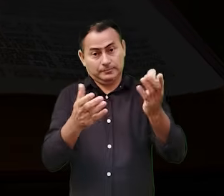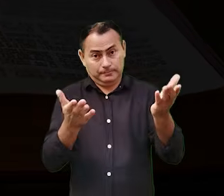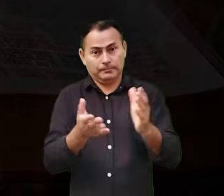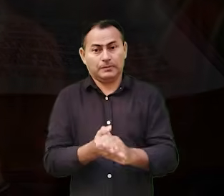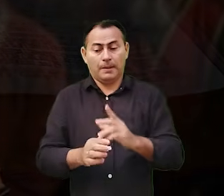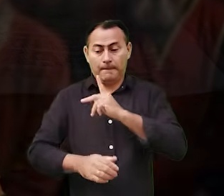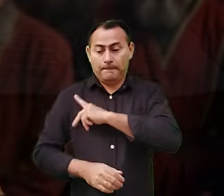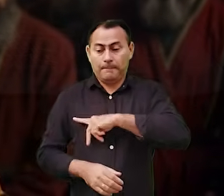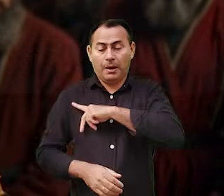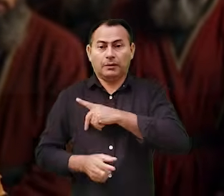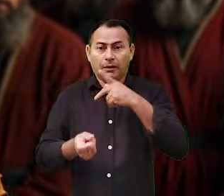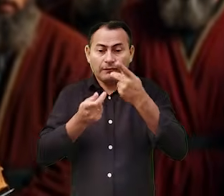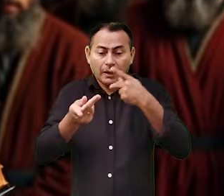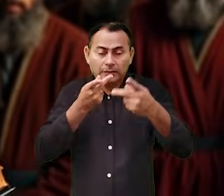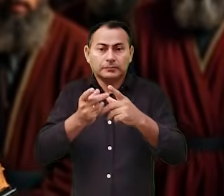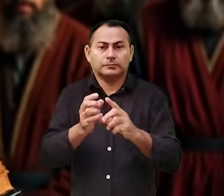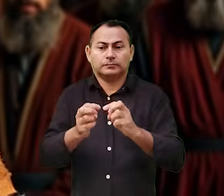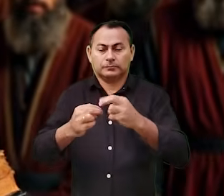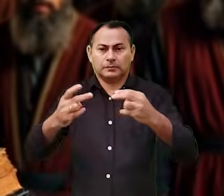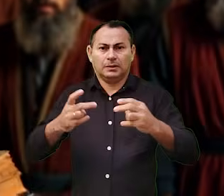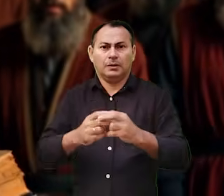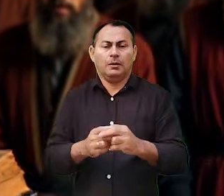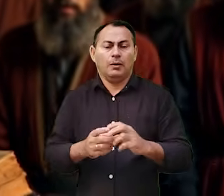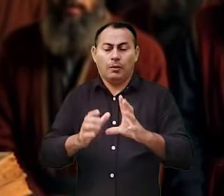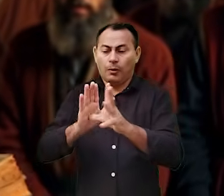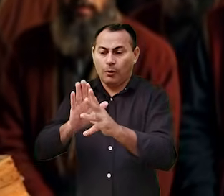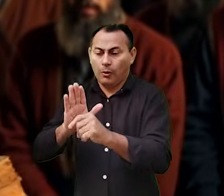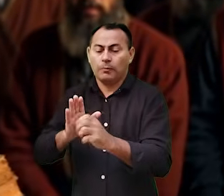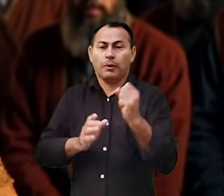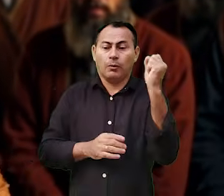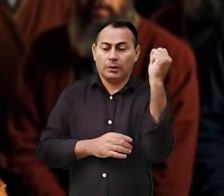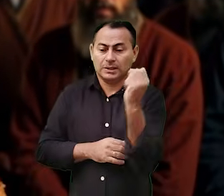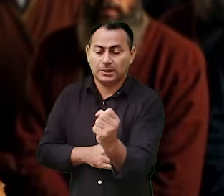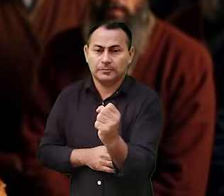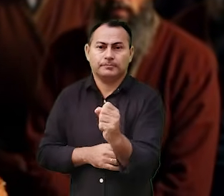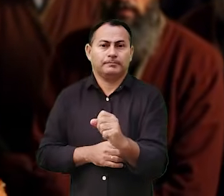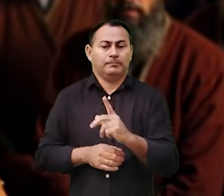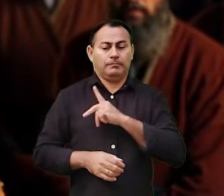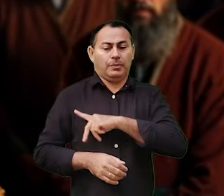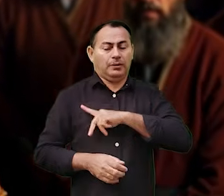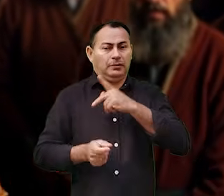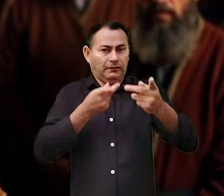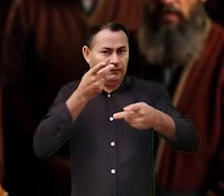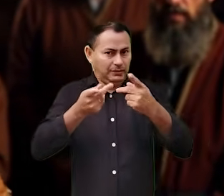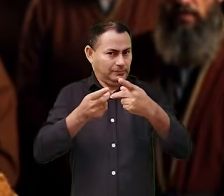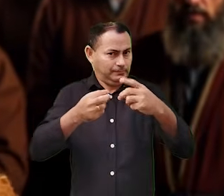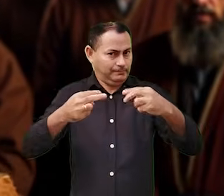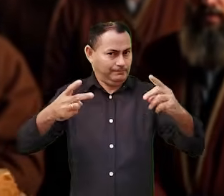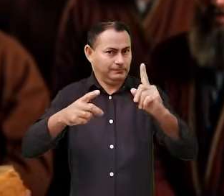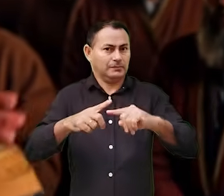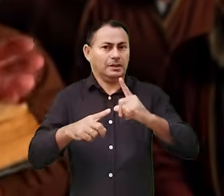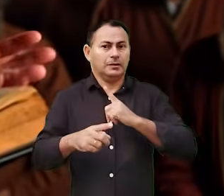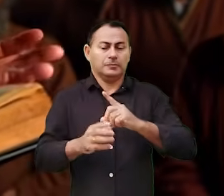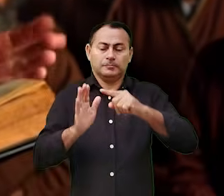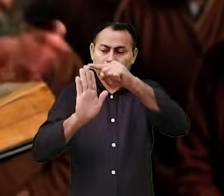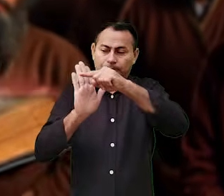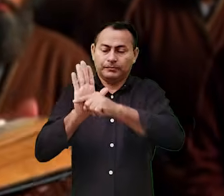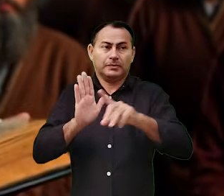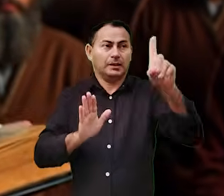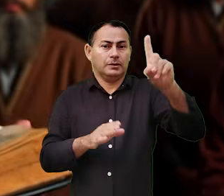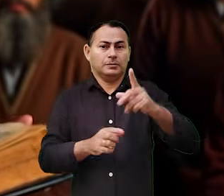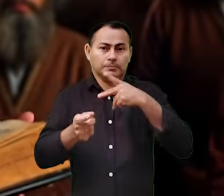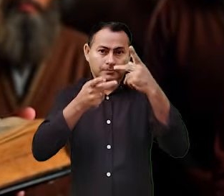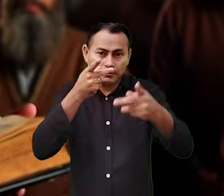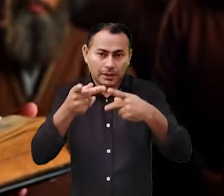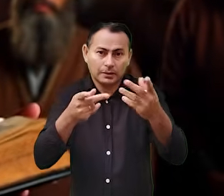faz. Se Paulo estivesse tratando de questões como roubo ou assassinato, ele não teria dito isso, porque existe um mandamento